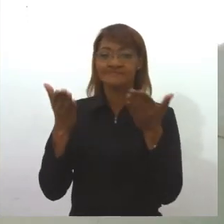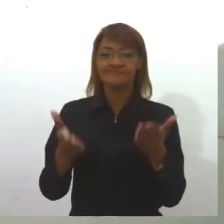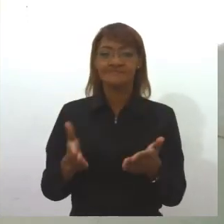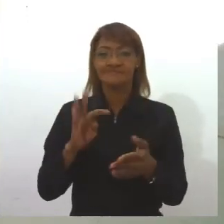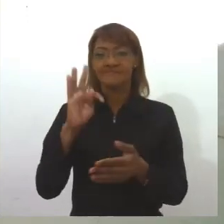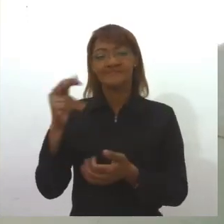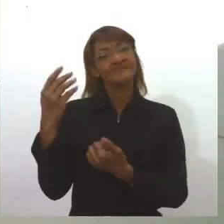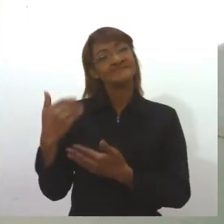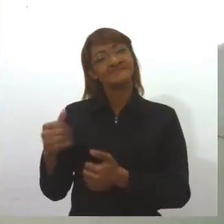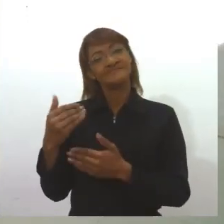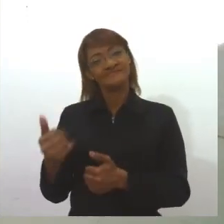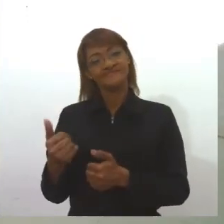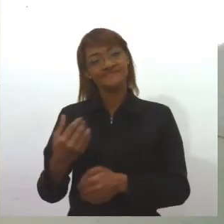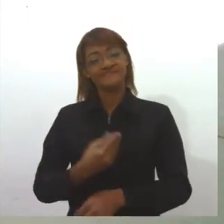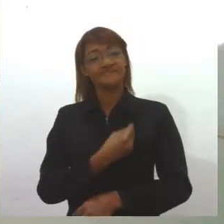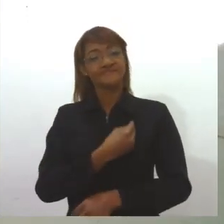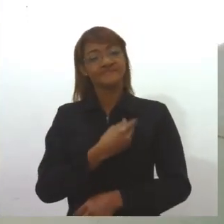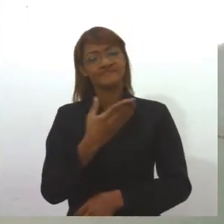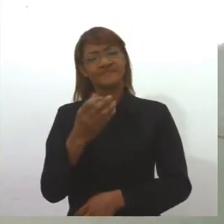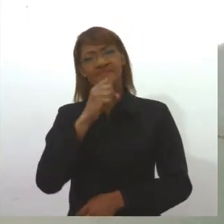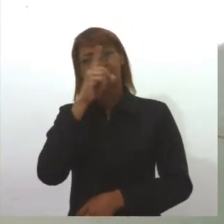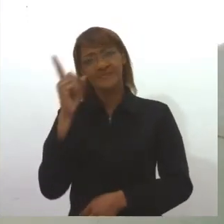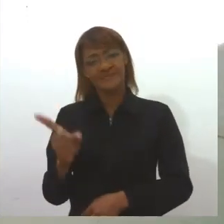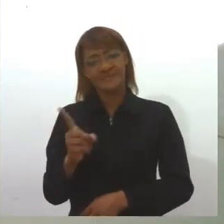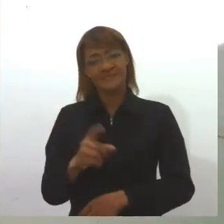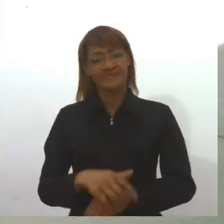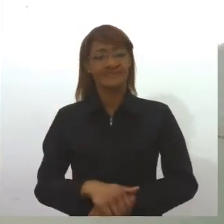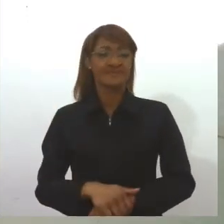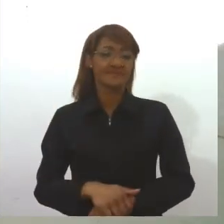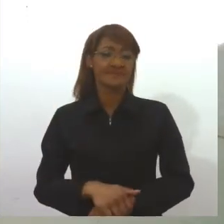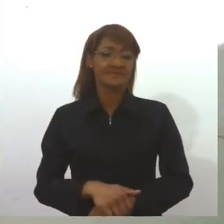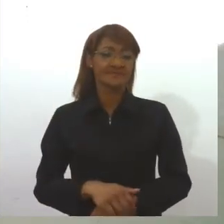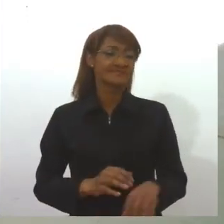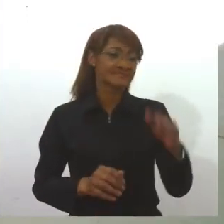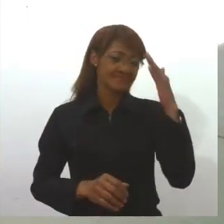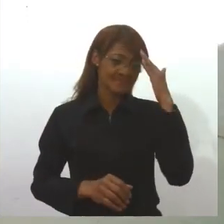jovens que vão participar. E tenha um bom dia. Eu que agradeço a oportunidade. Bom dia a todos.